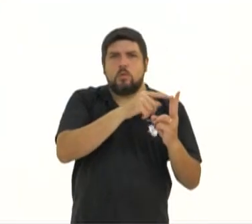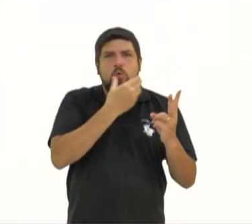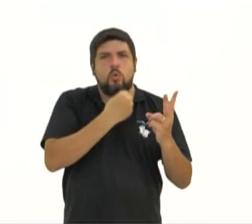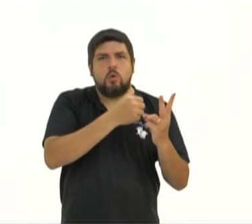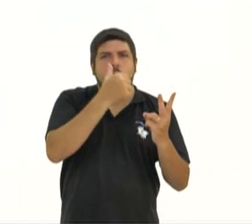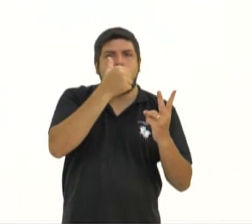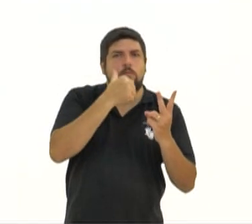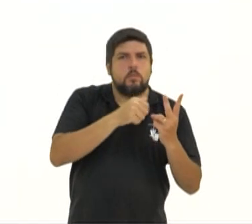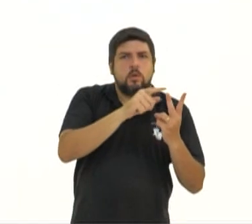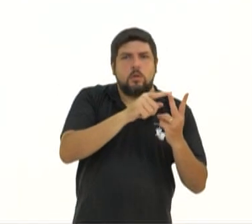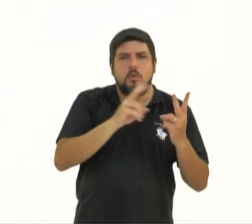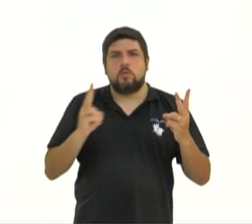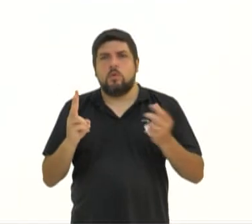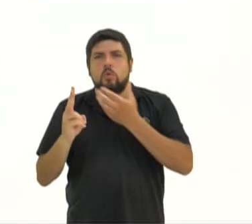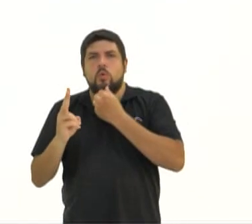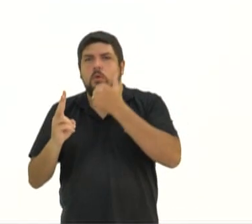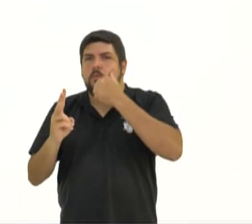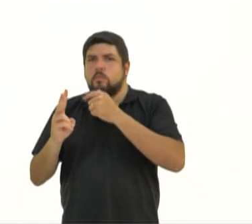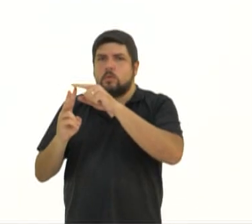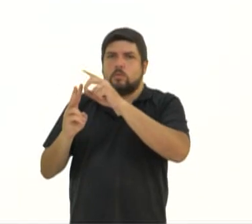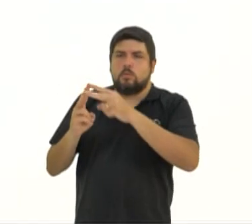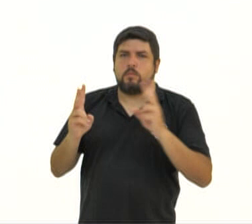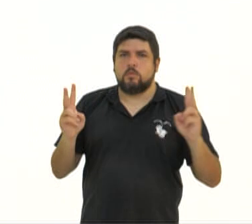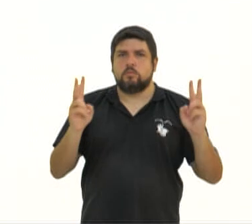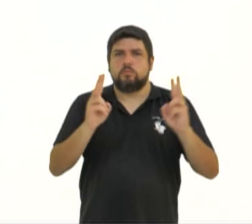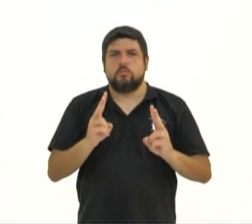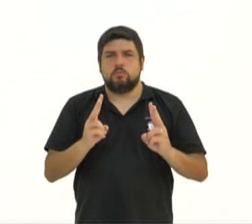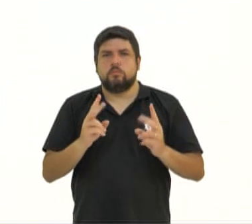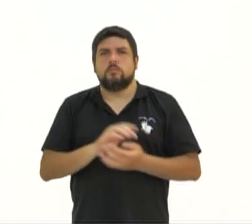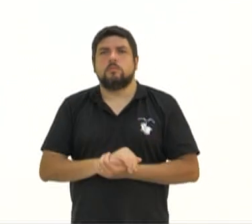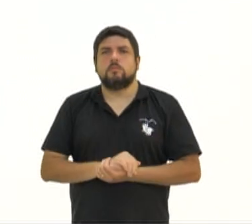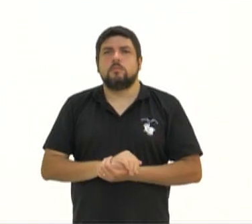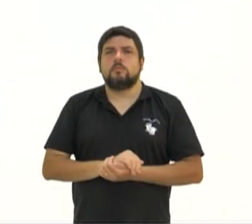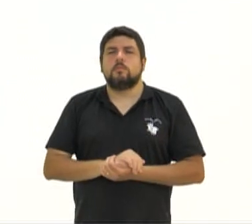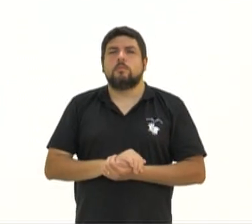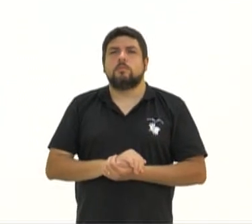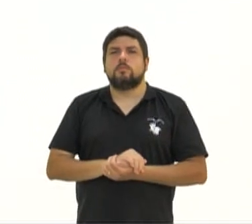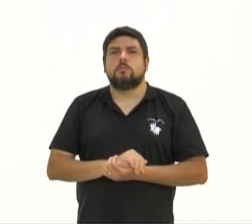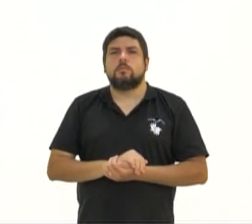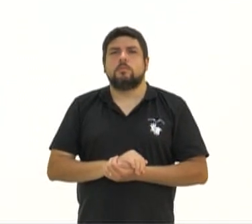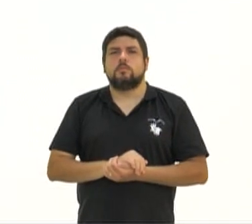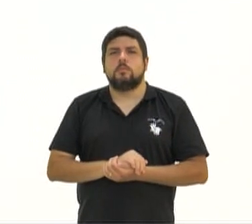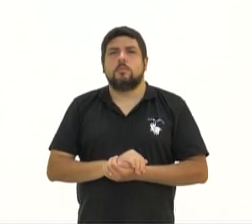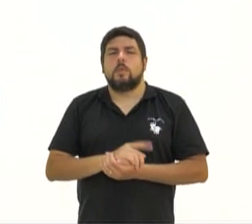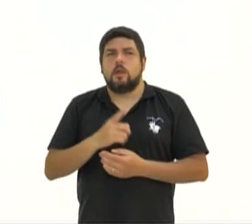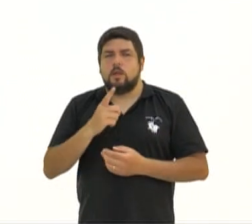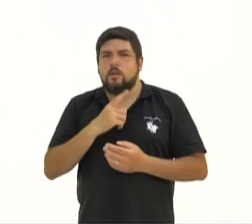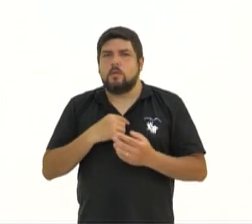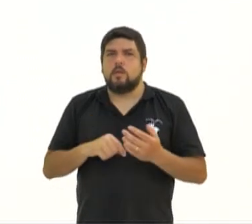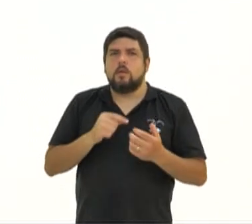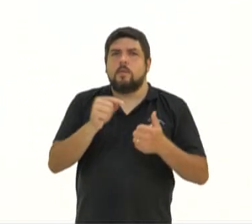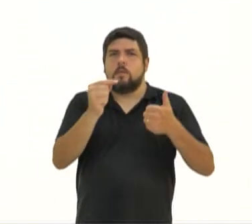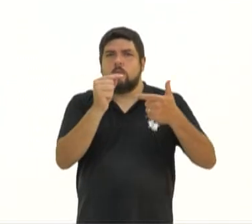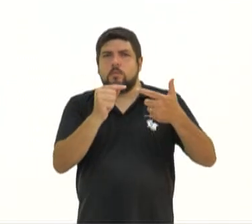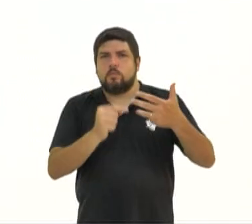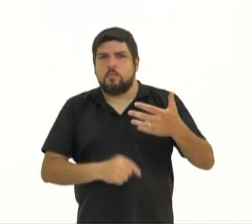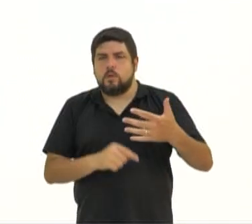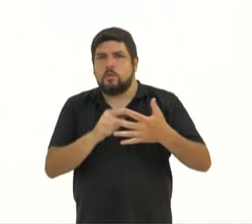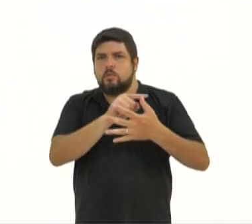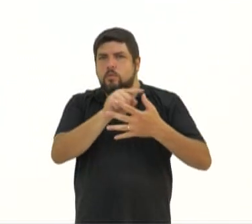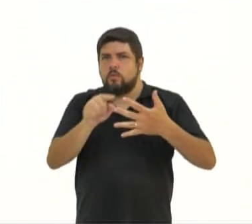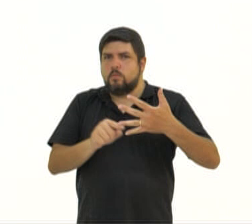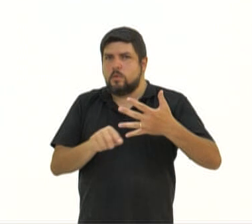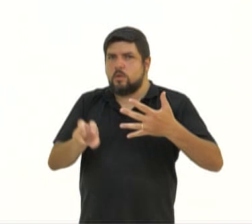A dupla mista, né? Então um homem e uma mulher, masculino e feminino, é jogando juntos, né? Então esses cinco